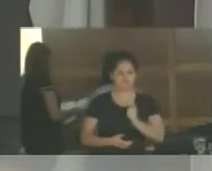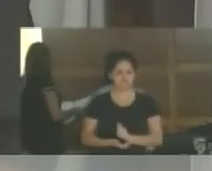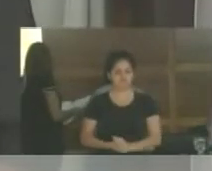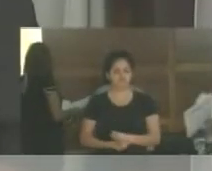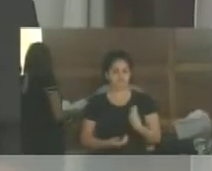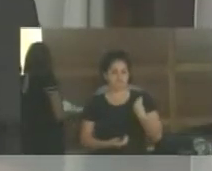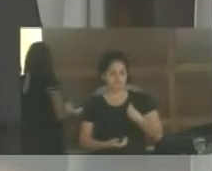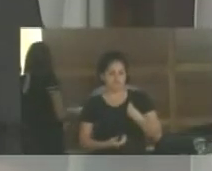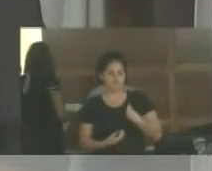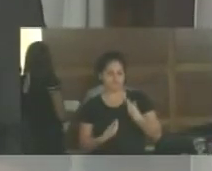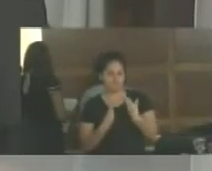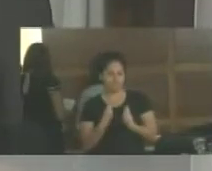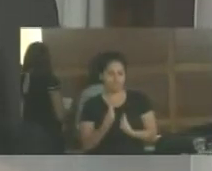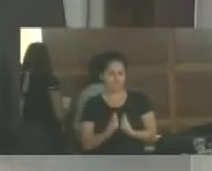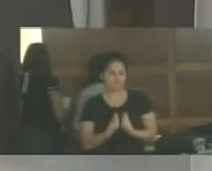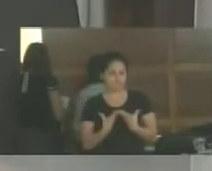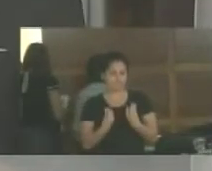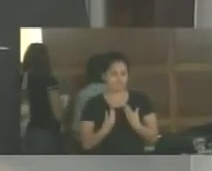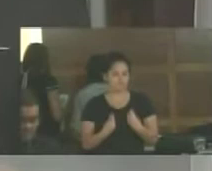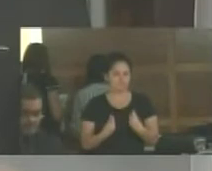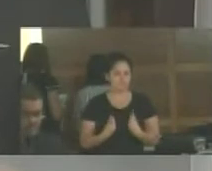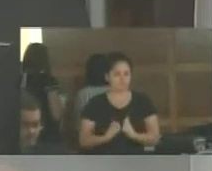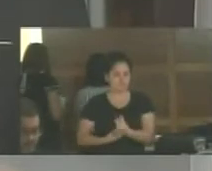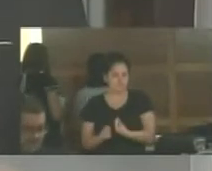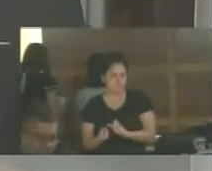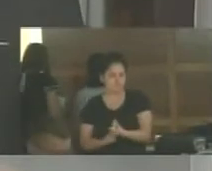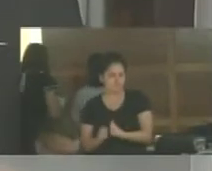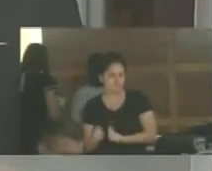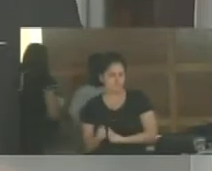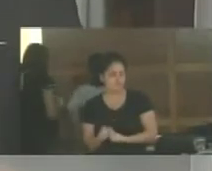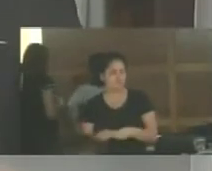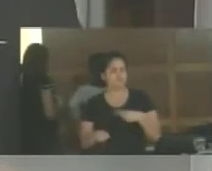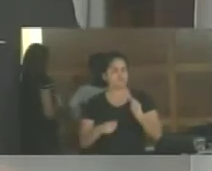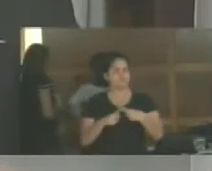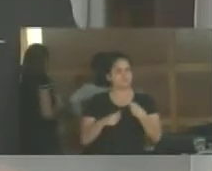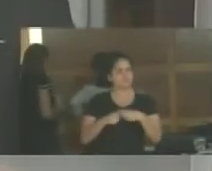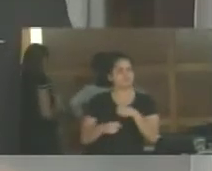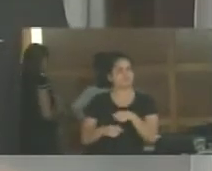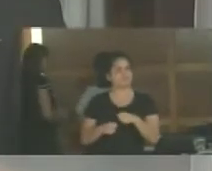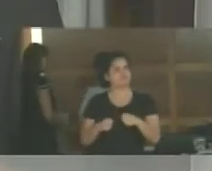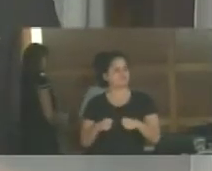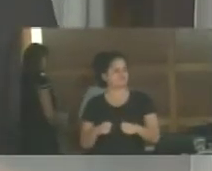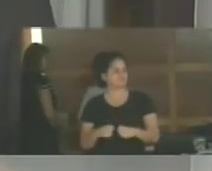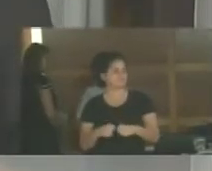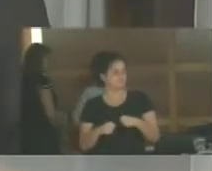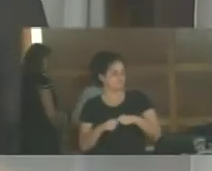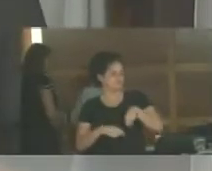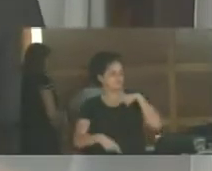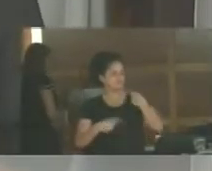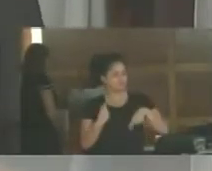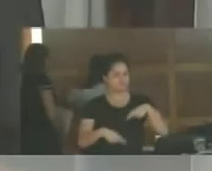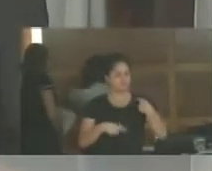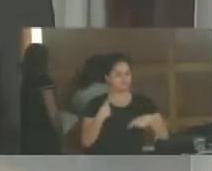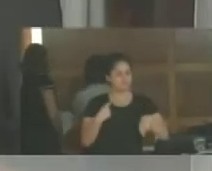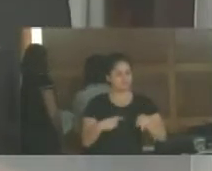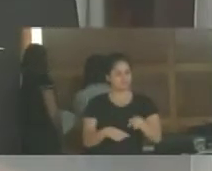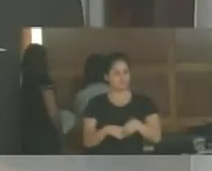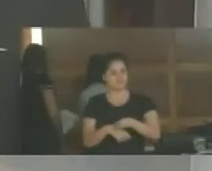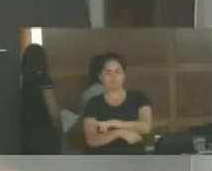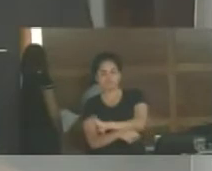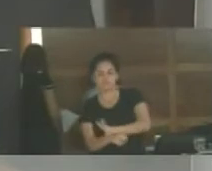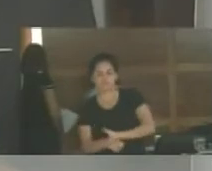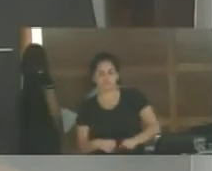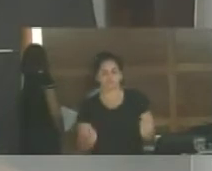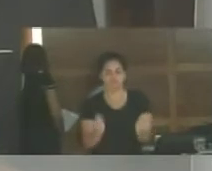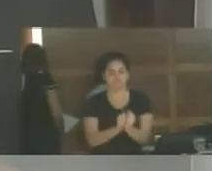viveu muito no comércio, conhece como é que é, é por isso que ela tem feito essa discussão com a gente, tem buscado, junto